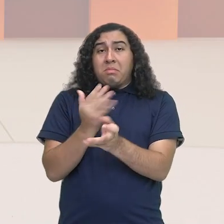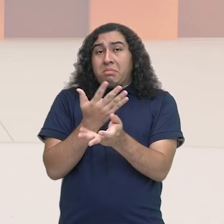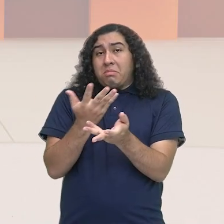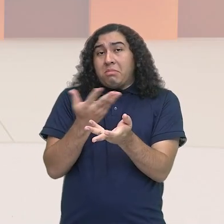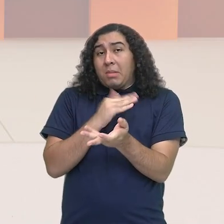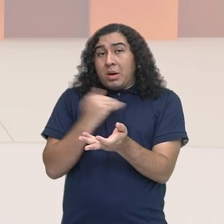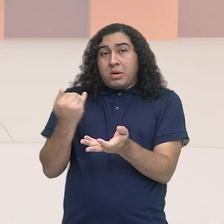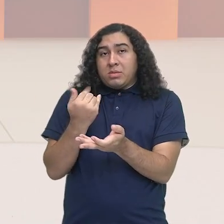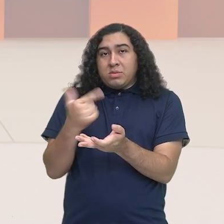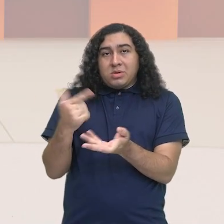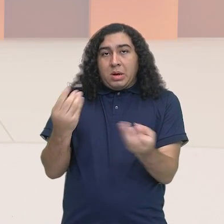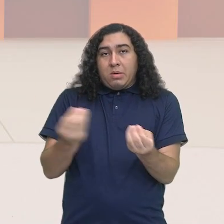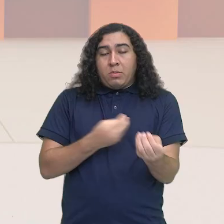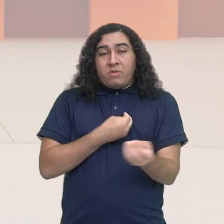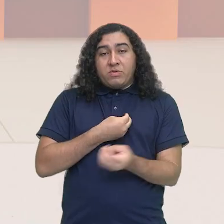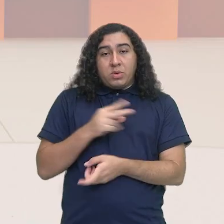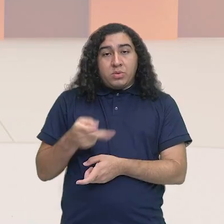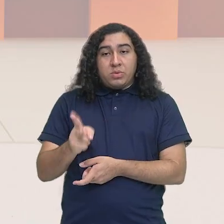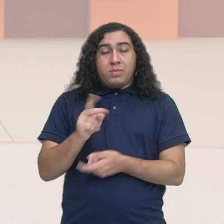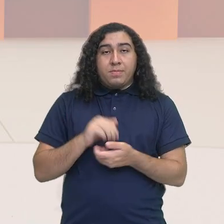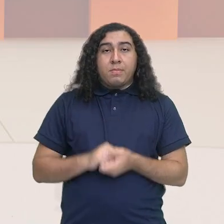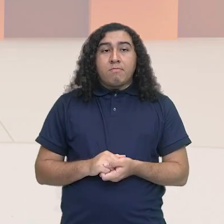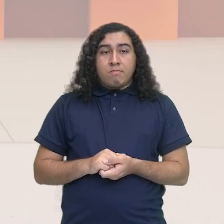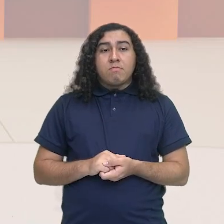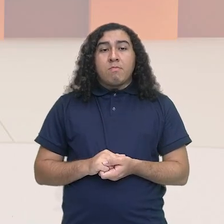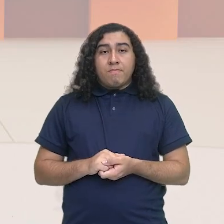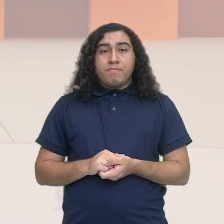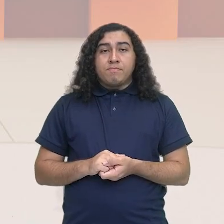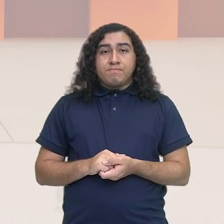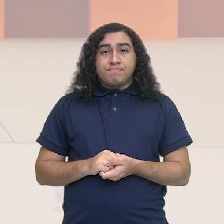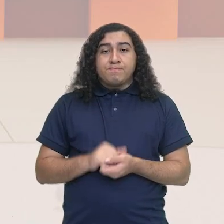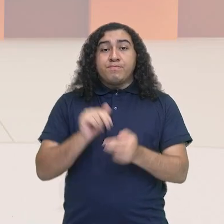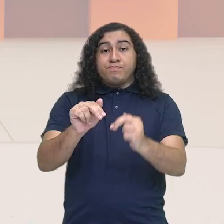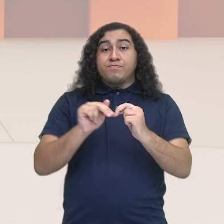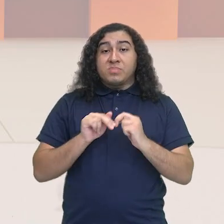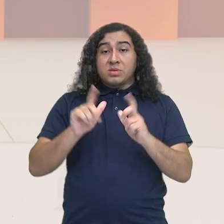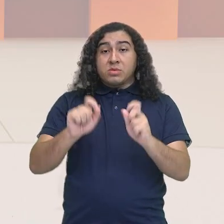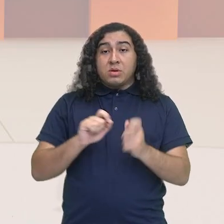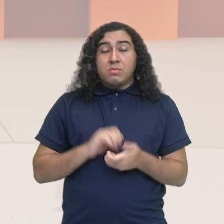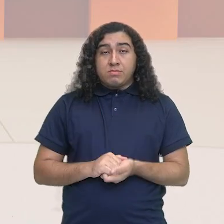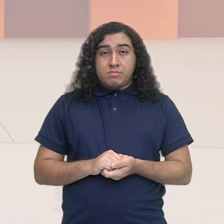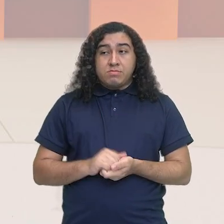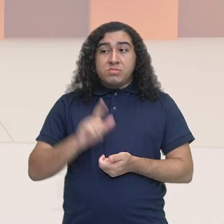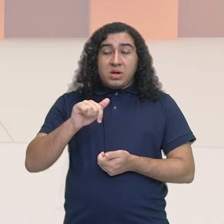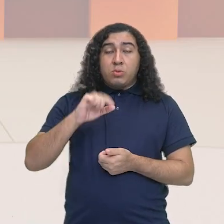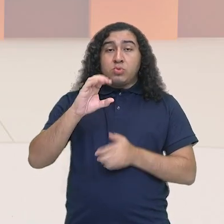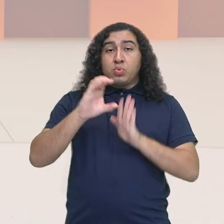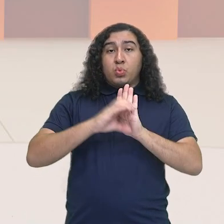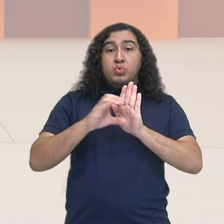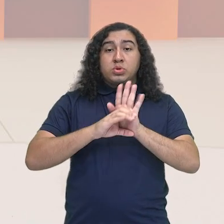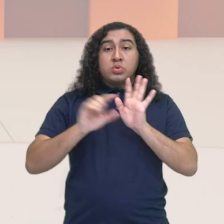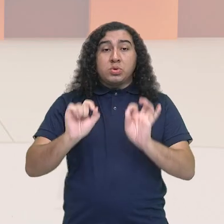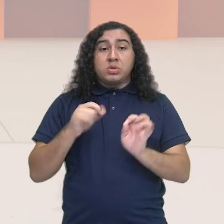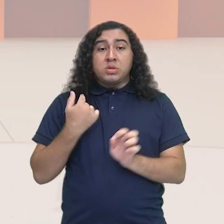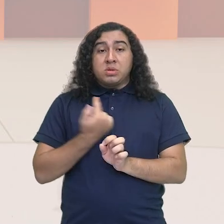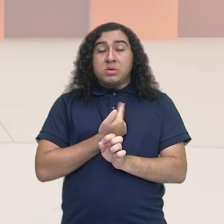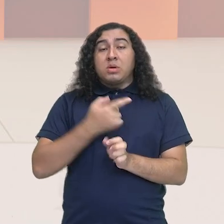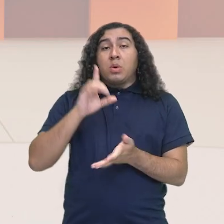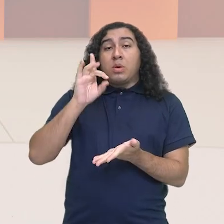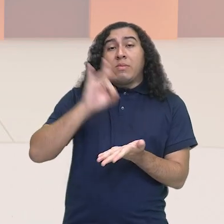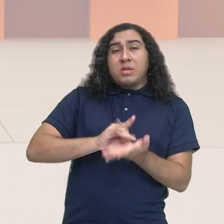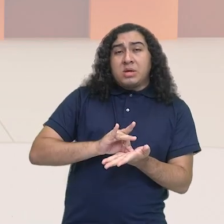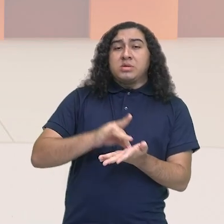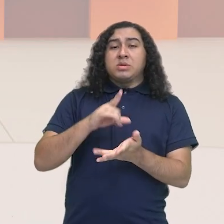conseguir sobreviver, não é isso? Então, muito bem. Então, o processo de socialização é, então, o conceito que estabelece